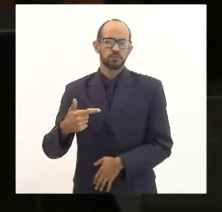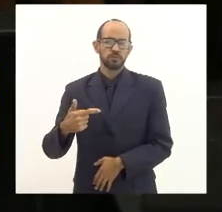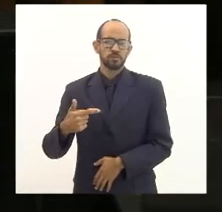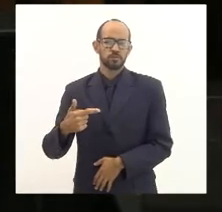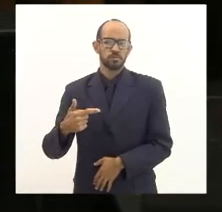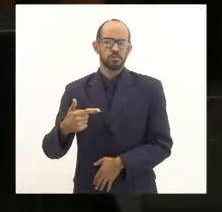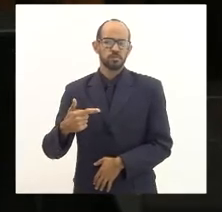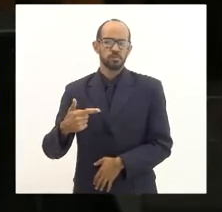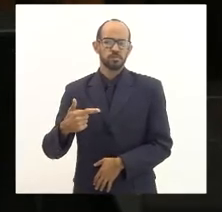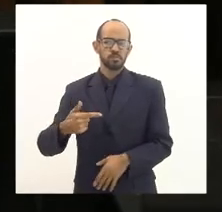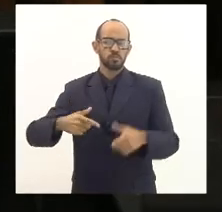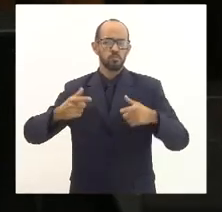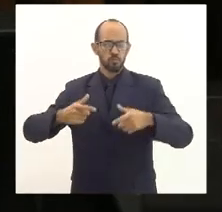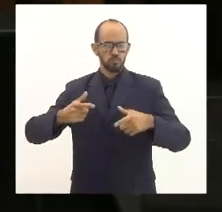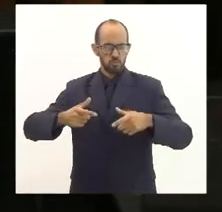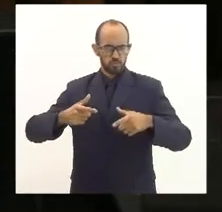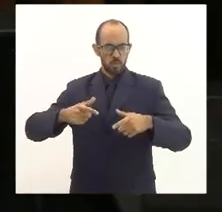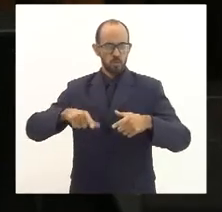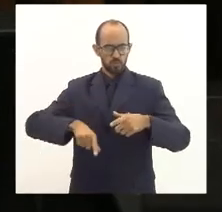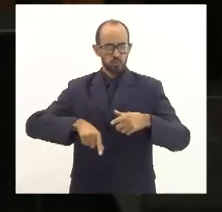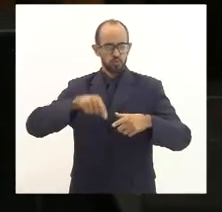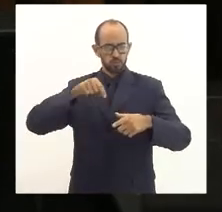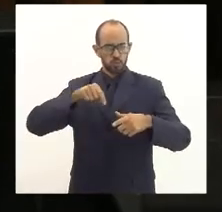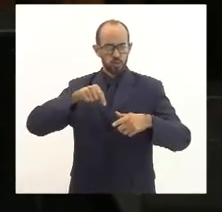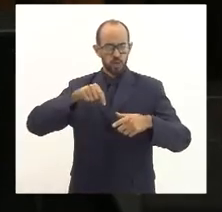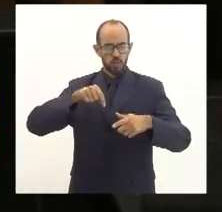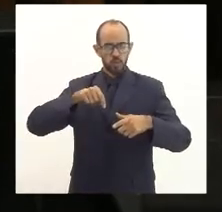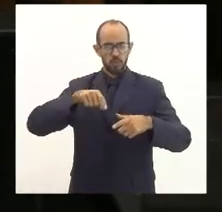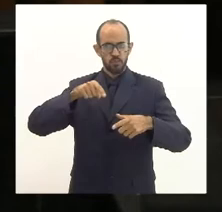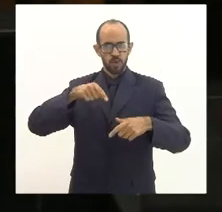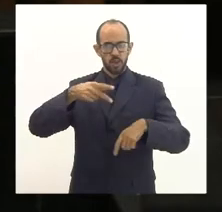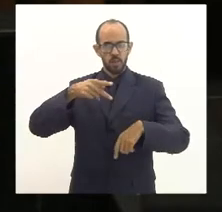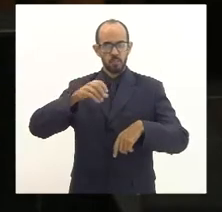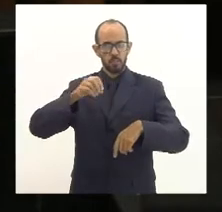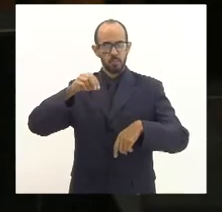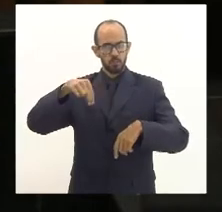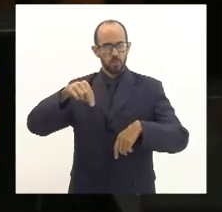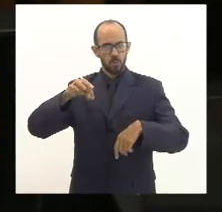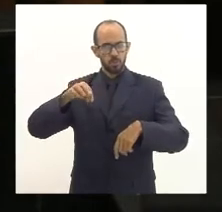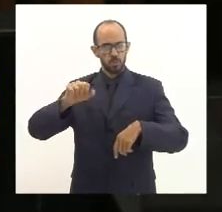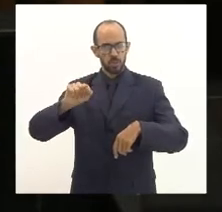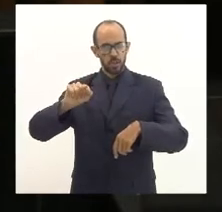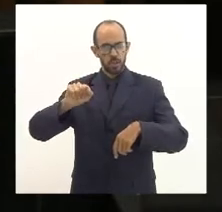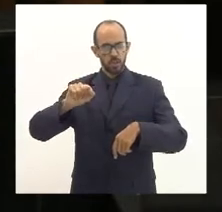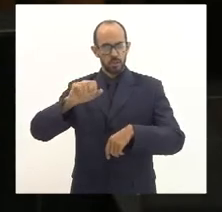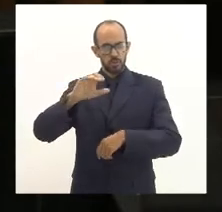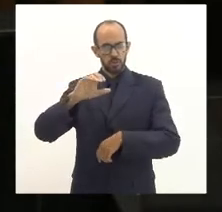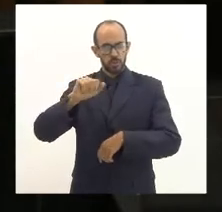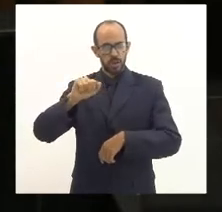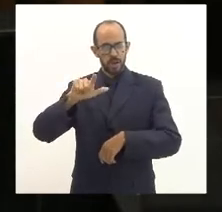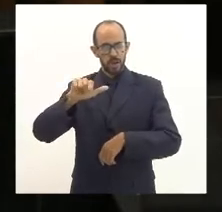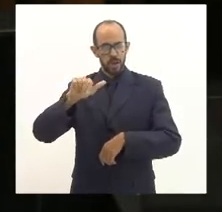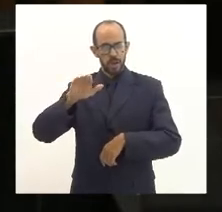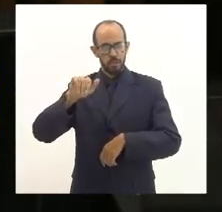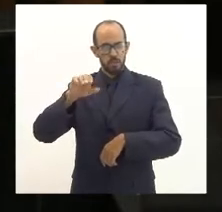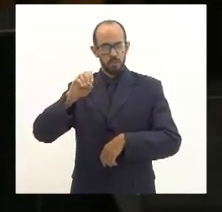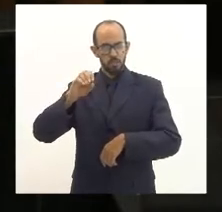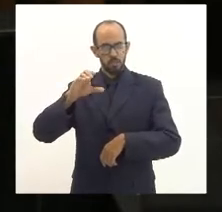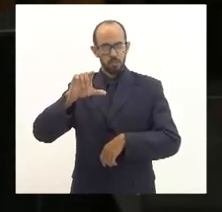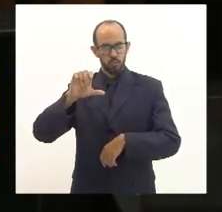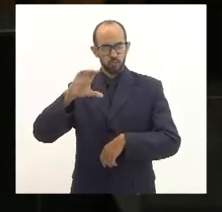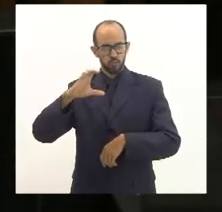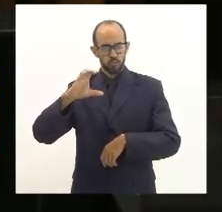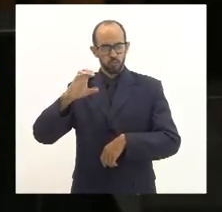o local escolhido foi a então ponta do calabouço onde parte